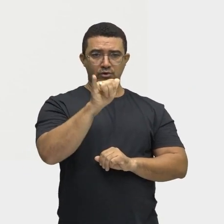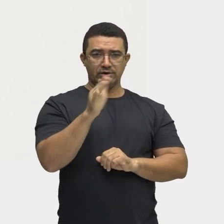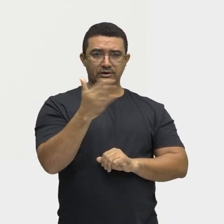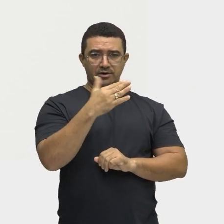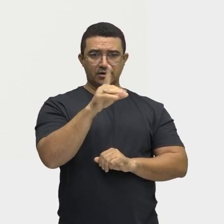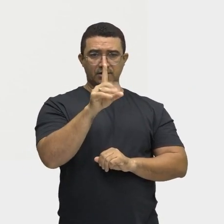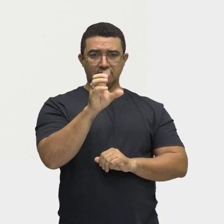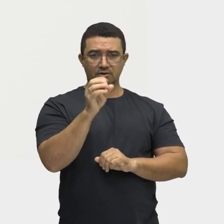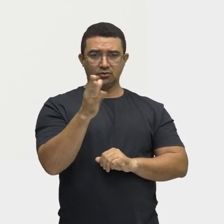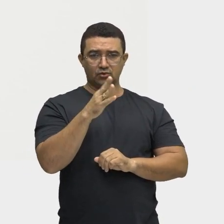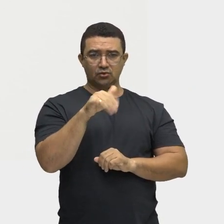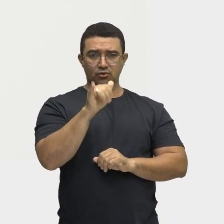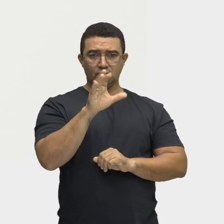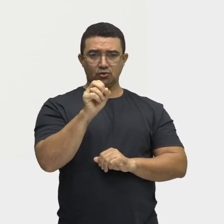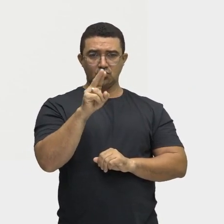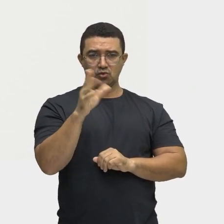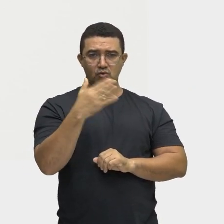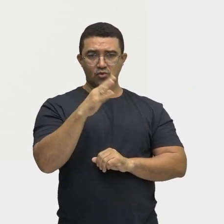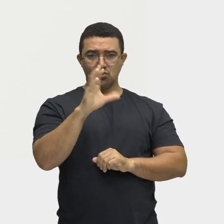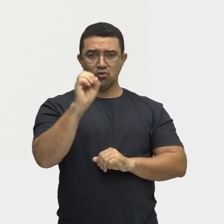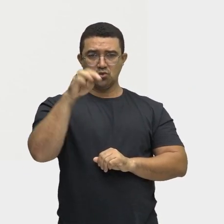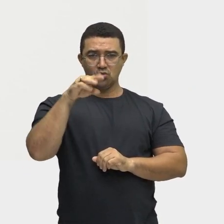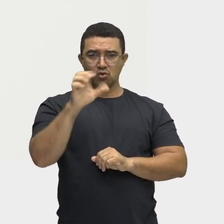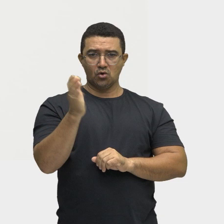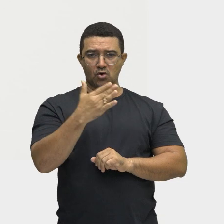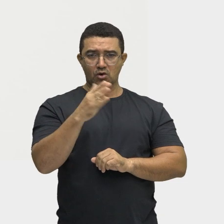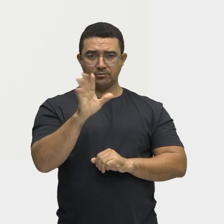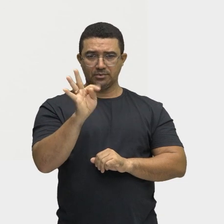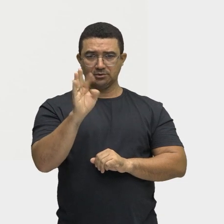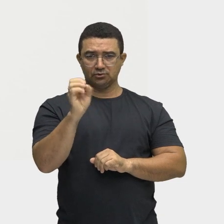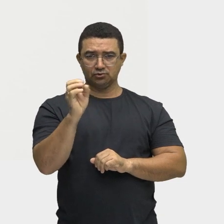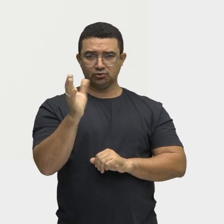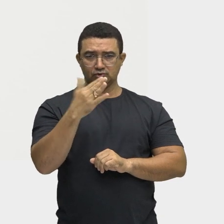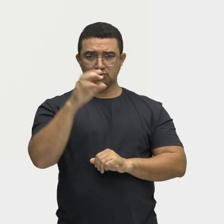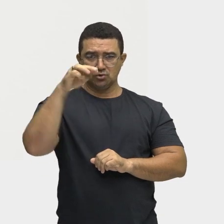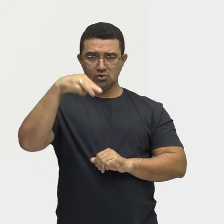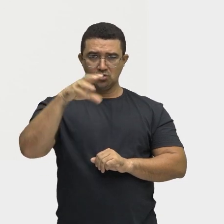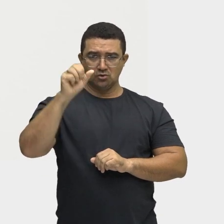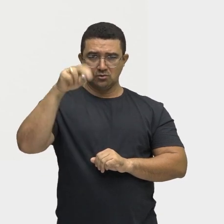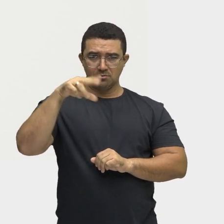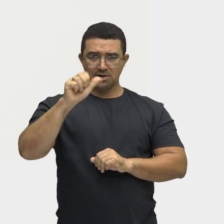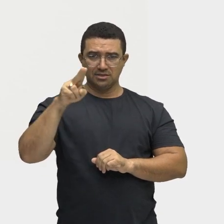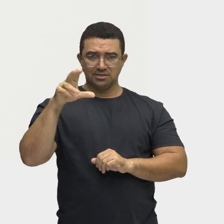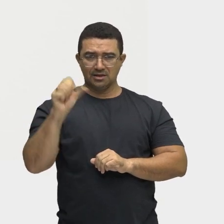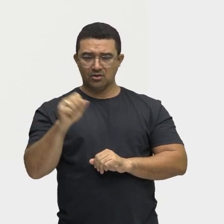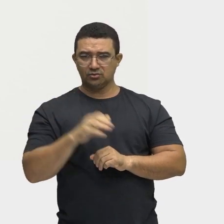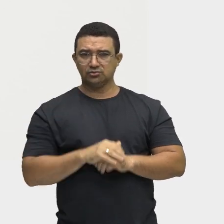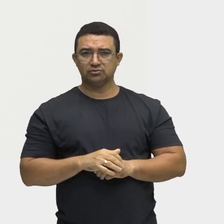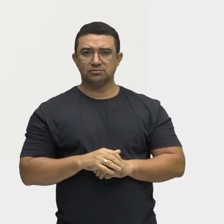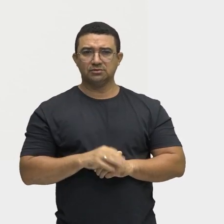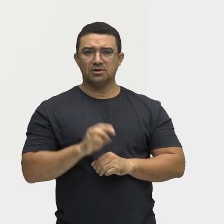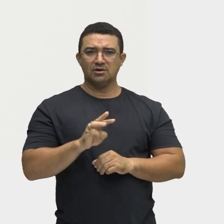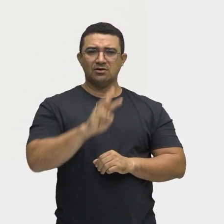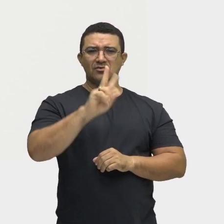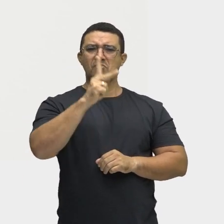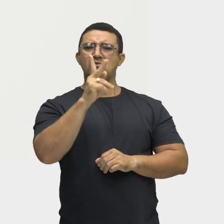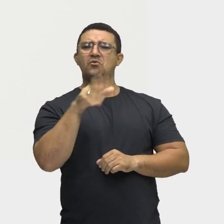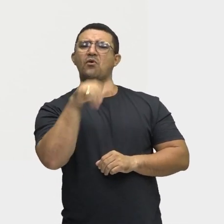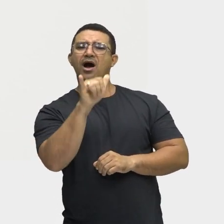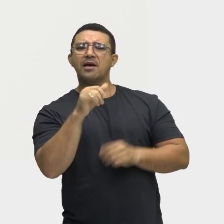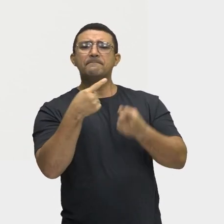foi com why. Why significa por quê. Why do you come